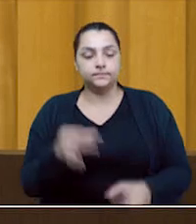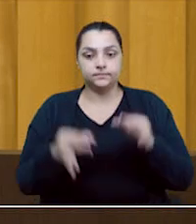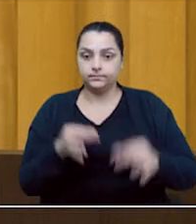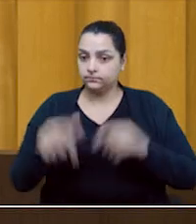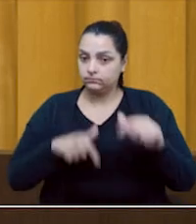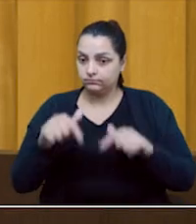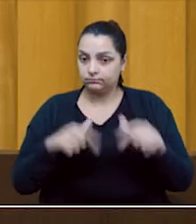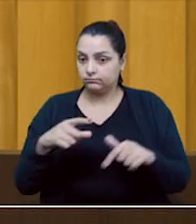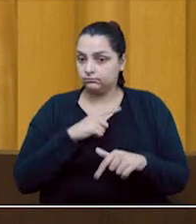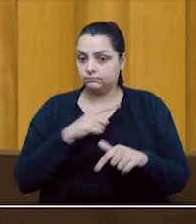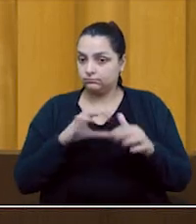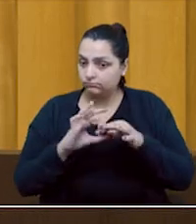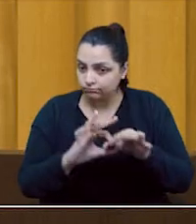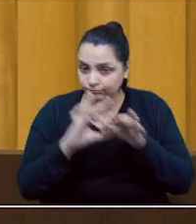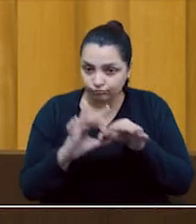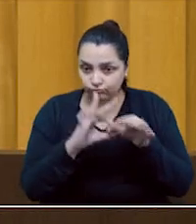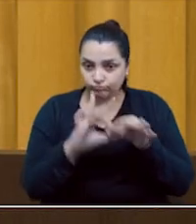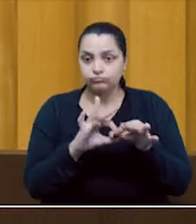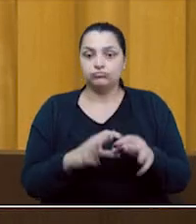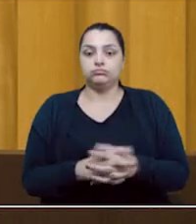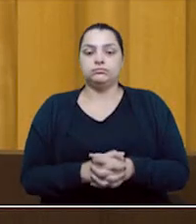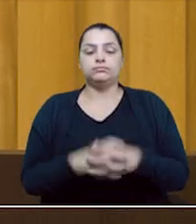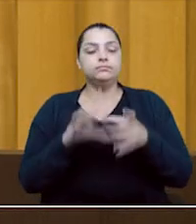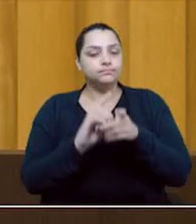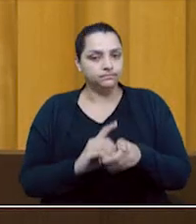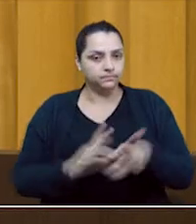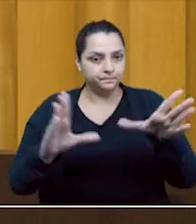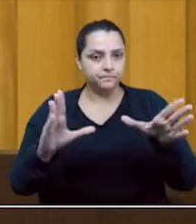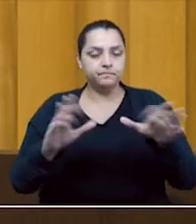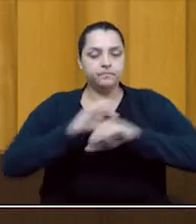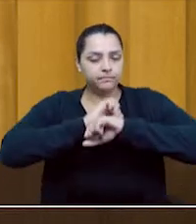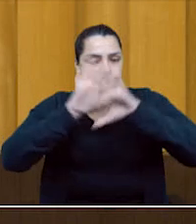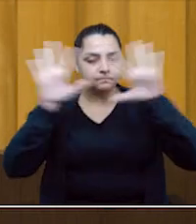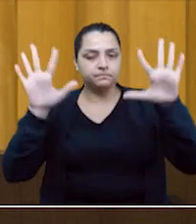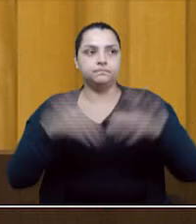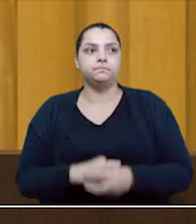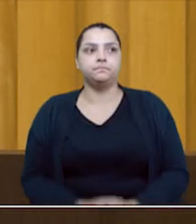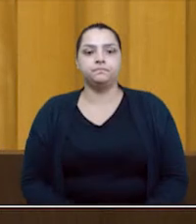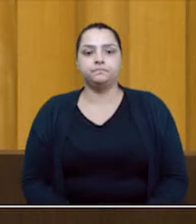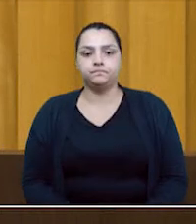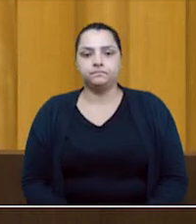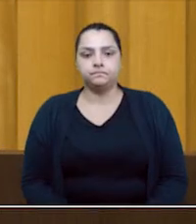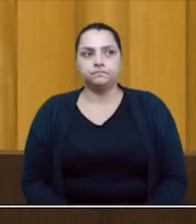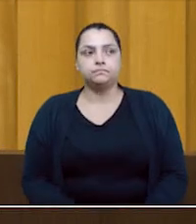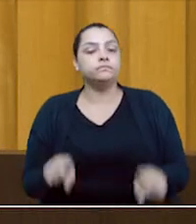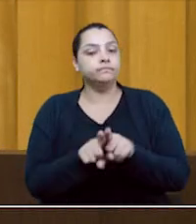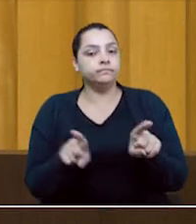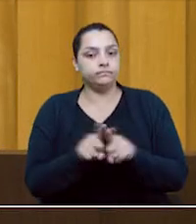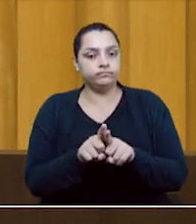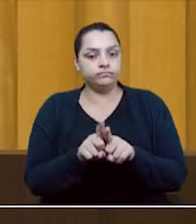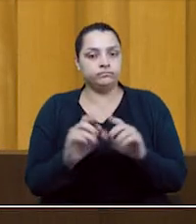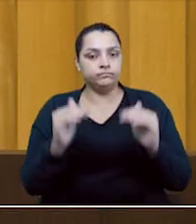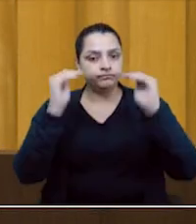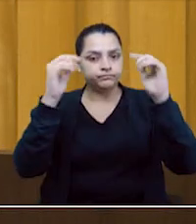verdadeiramente unida, democrática e transparente. E, acima de tudo, afinada